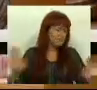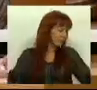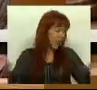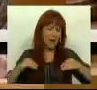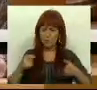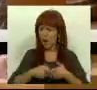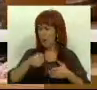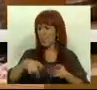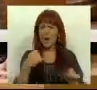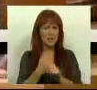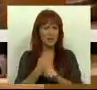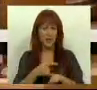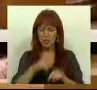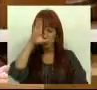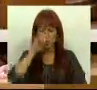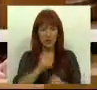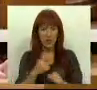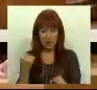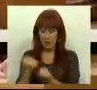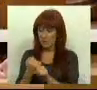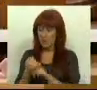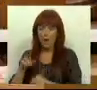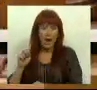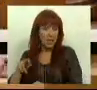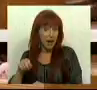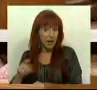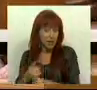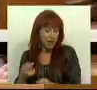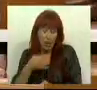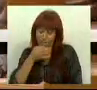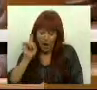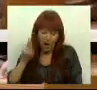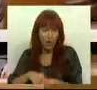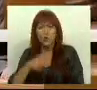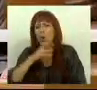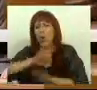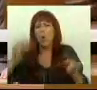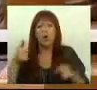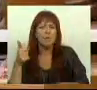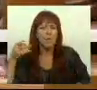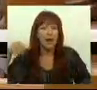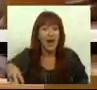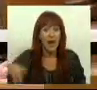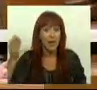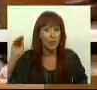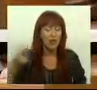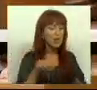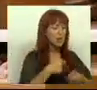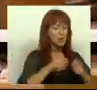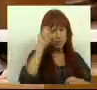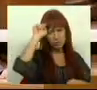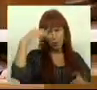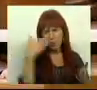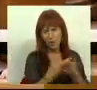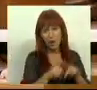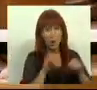assumir pagamentos de serviços prestados pelo Serviço Nacional de Saúde, já para não falar do descalabro do BPN e de negócios